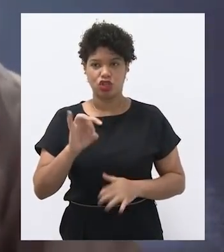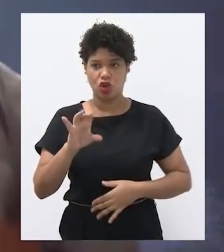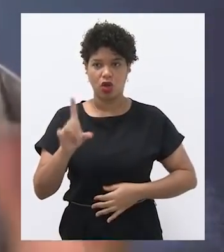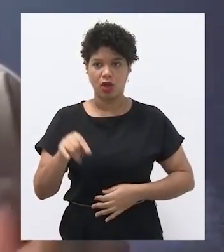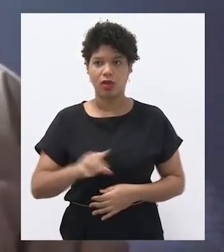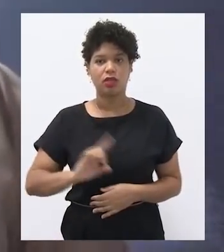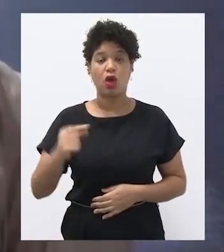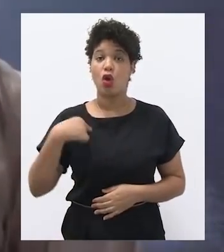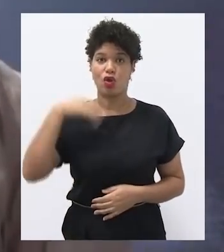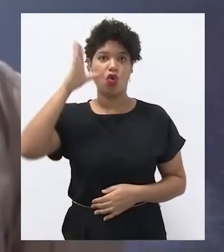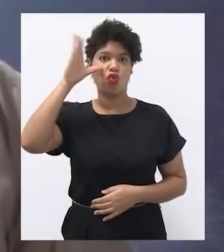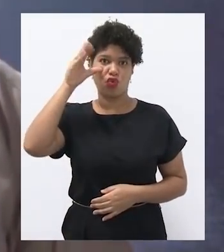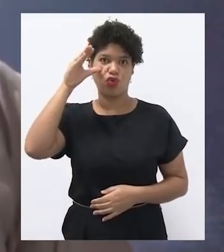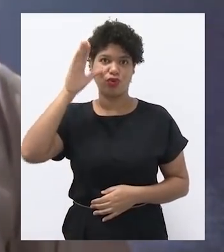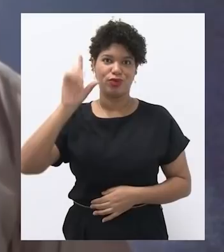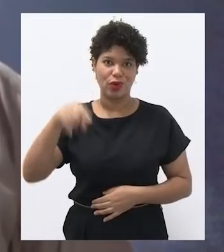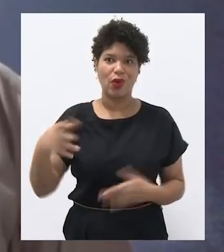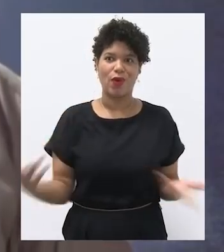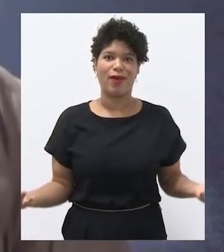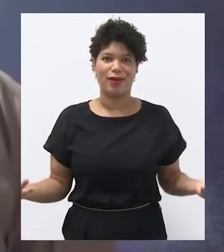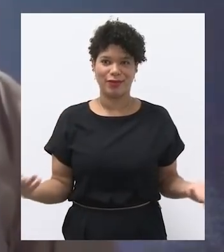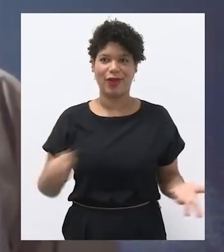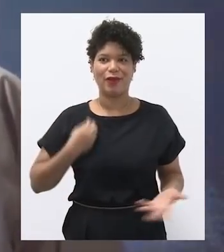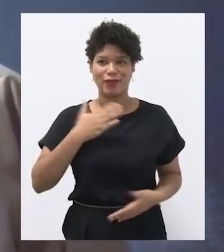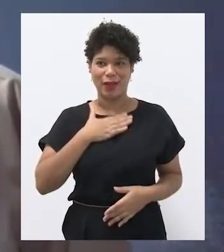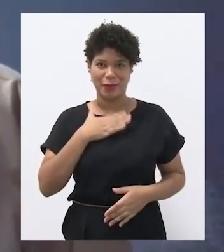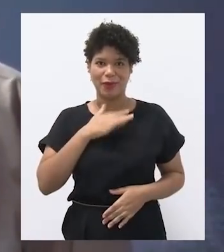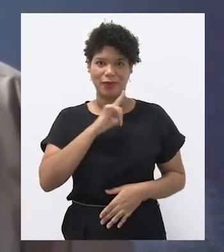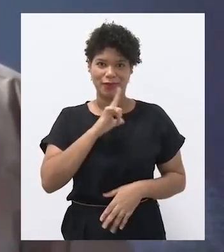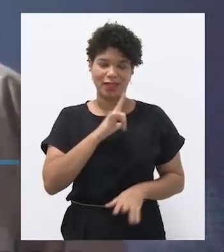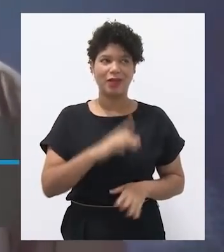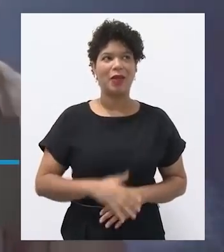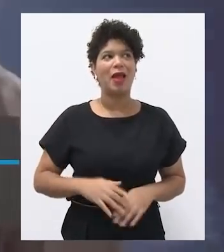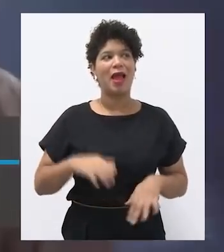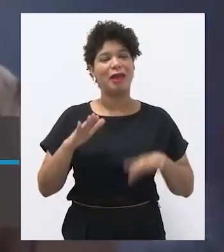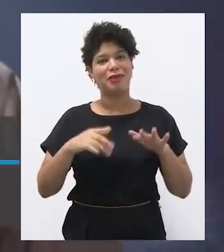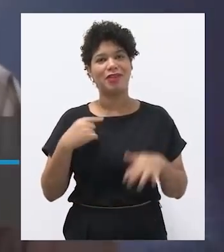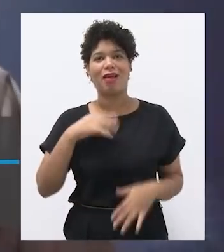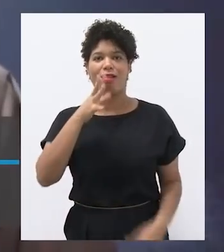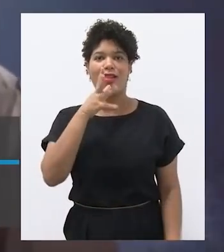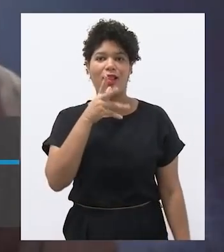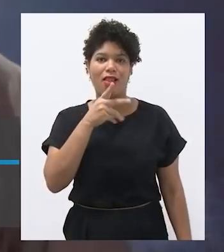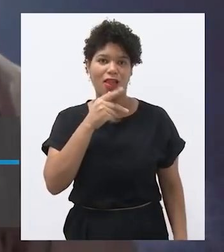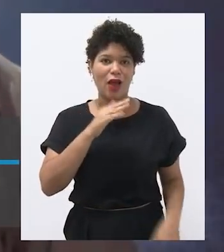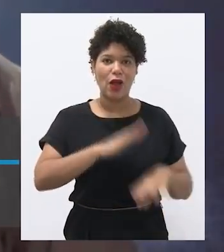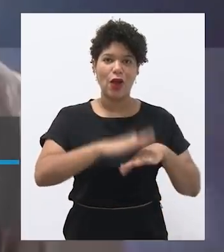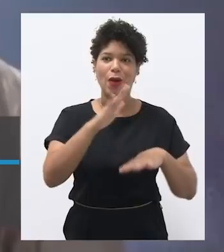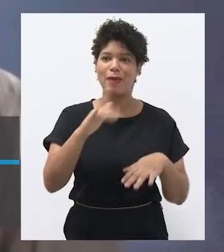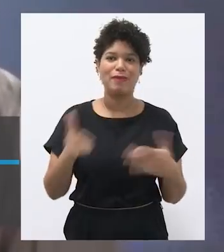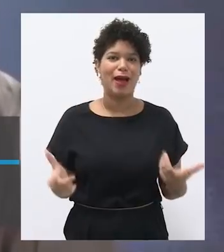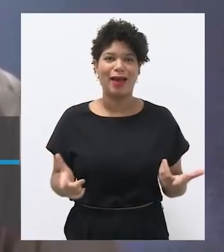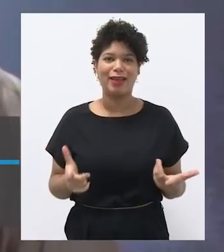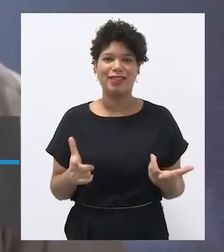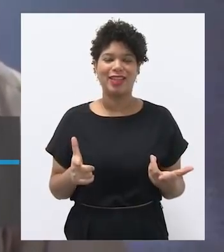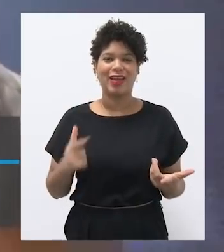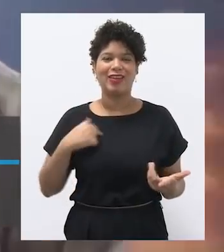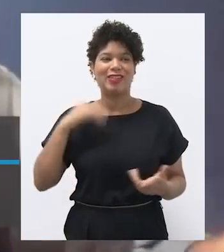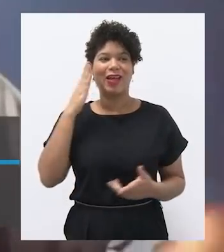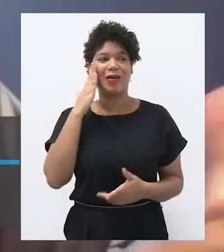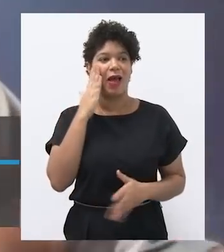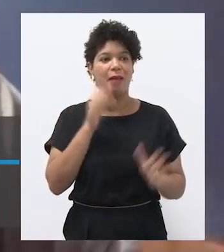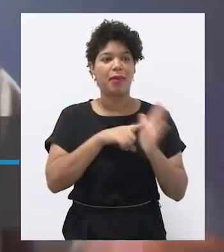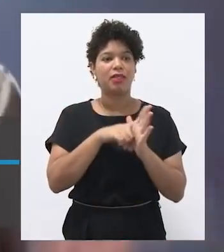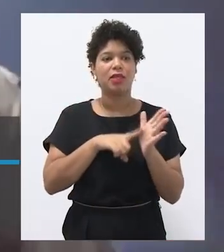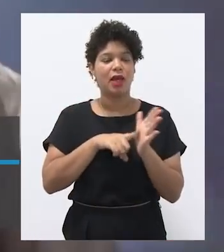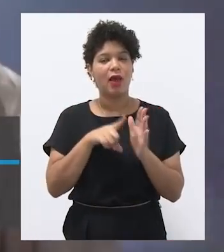sou um curioso por natureza, então às vezes eu demorava mais do que o tempo que eu devia para chegar no meu objeto de pesquisa, porque eu